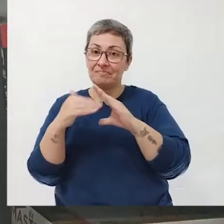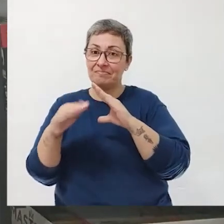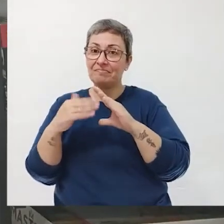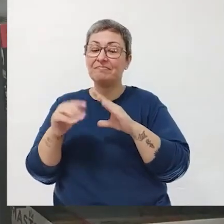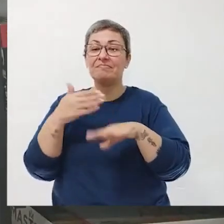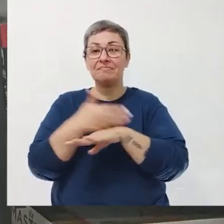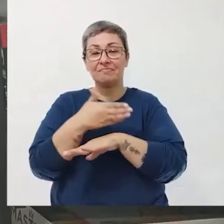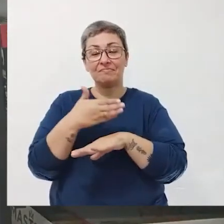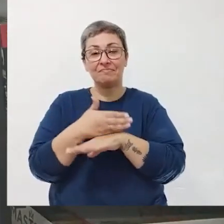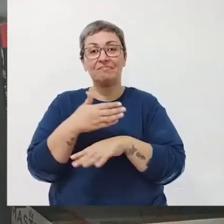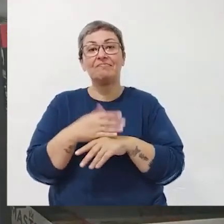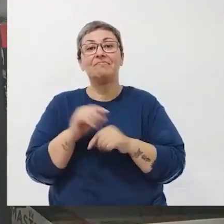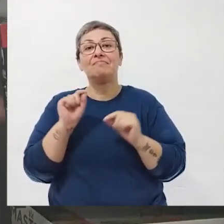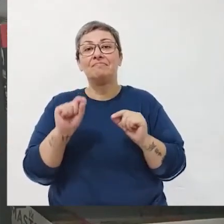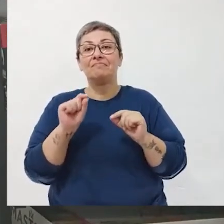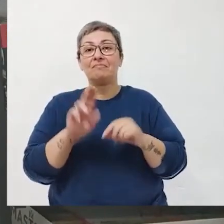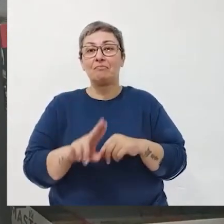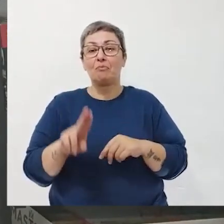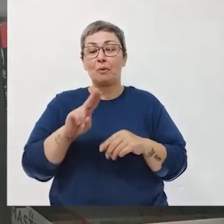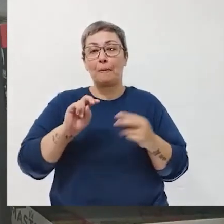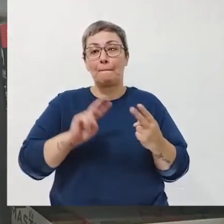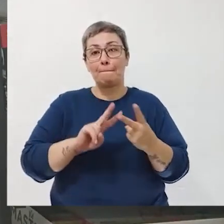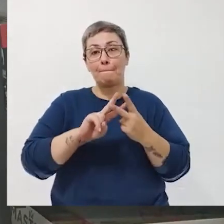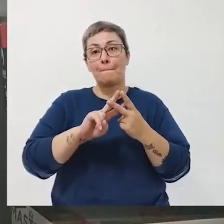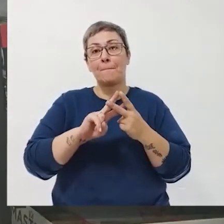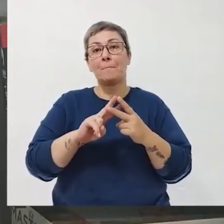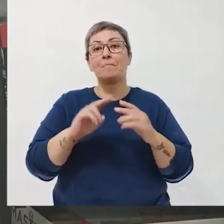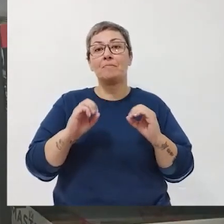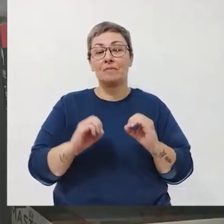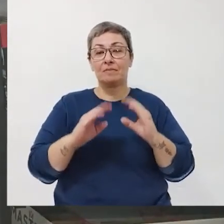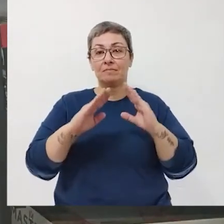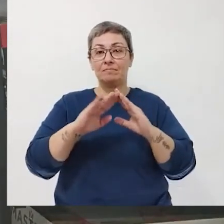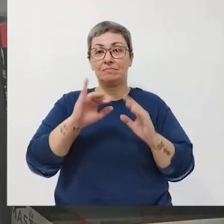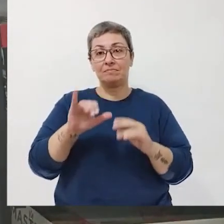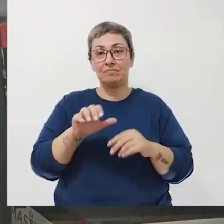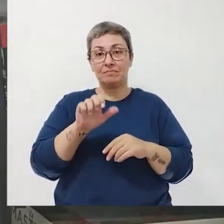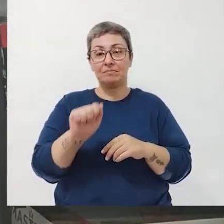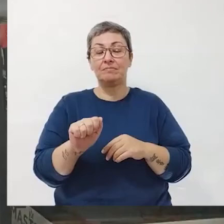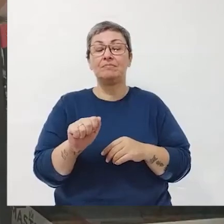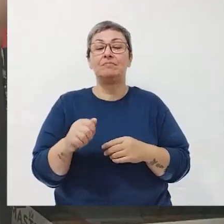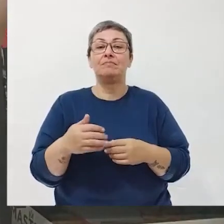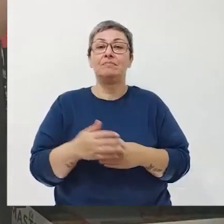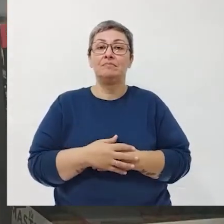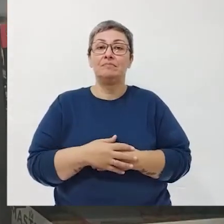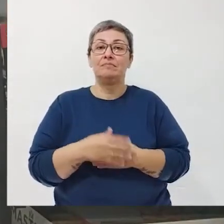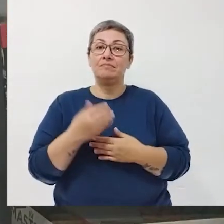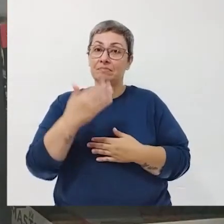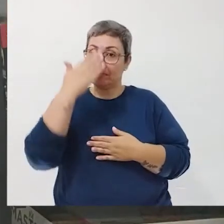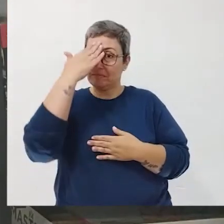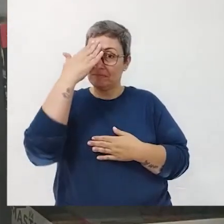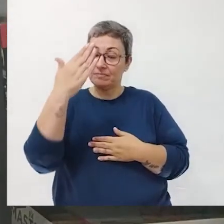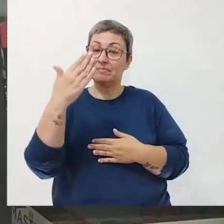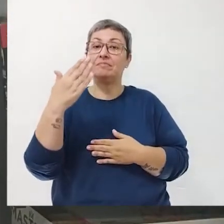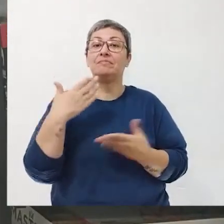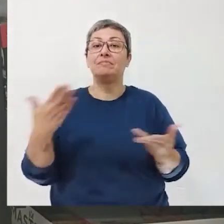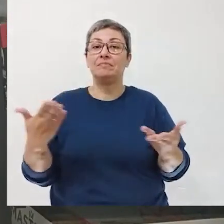suas participações aí, utilizando a hashtag SaberesEmCasaEja.